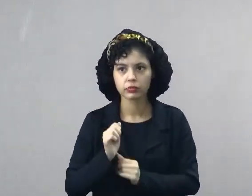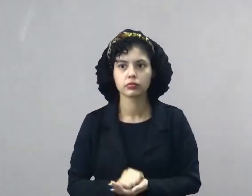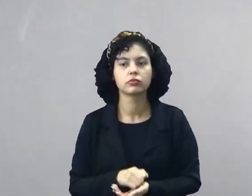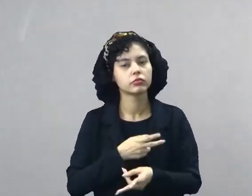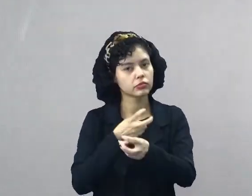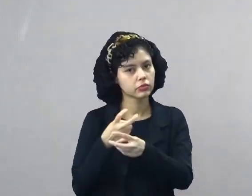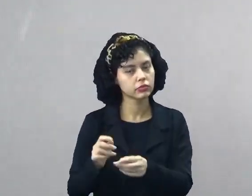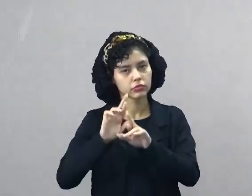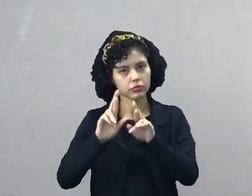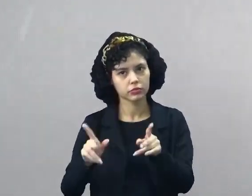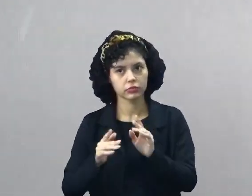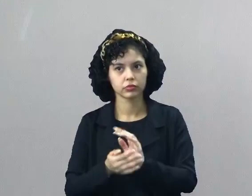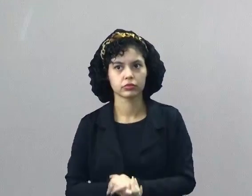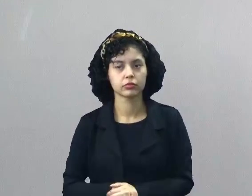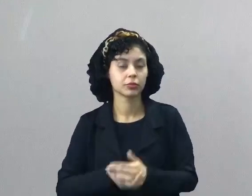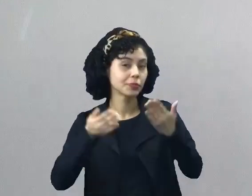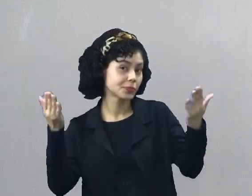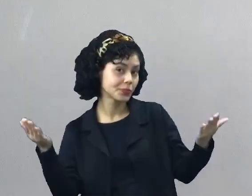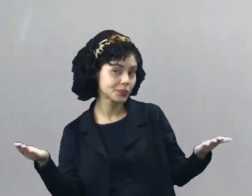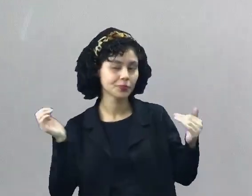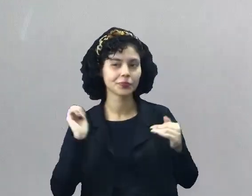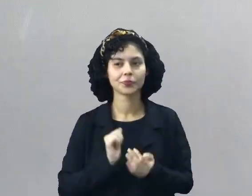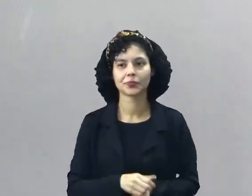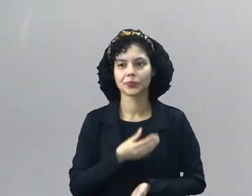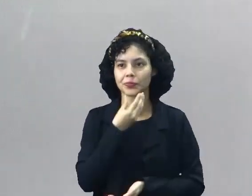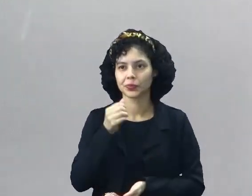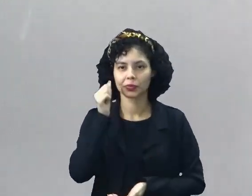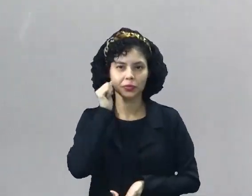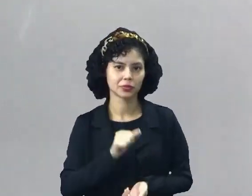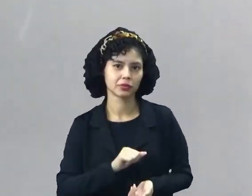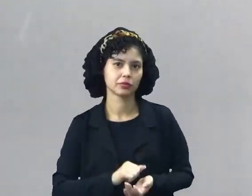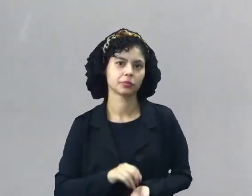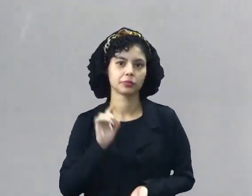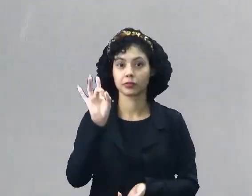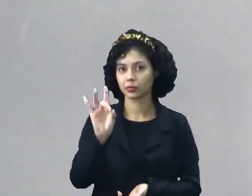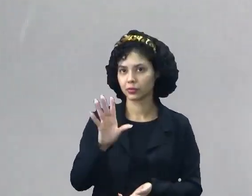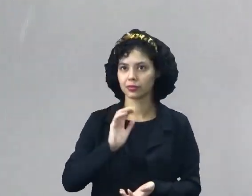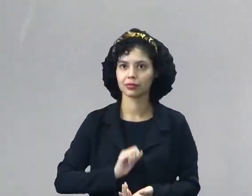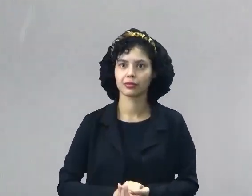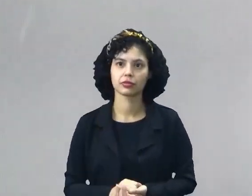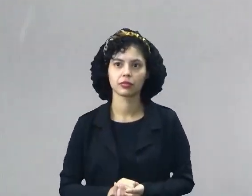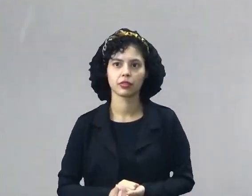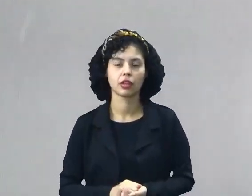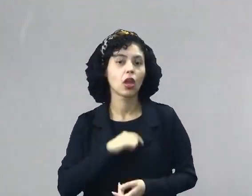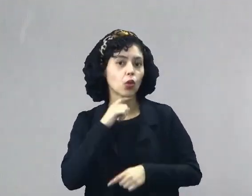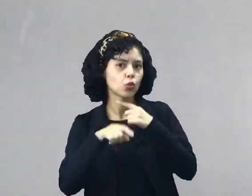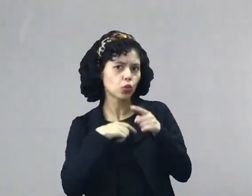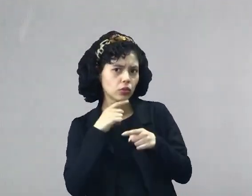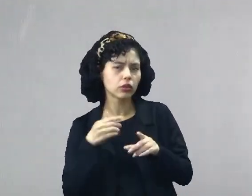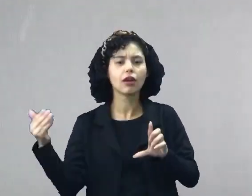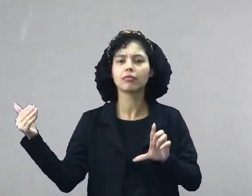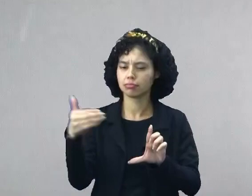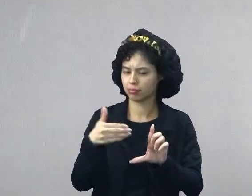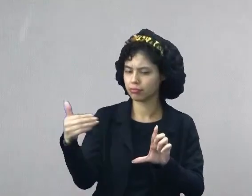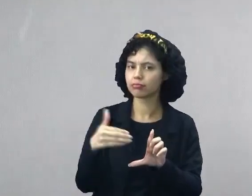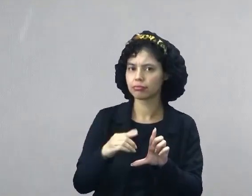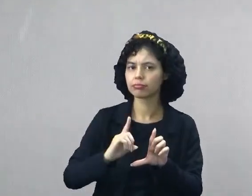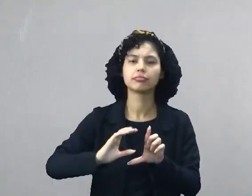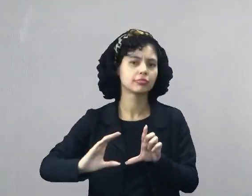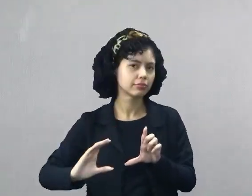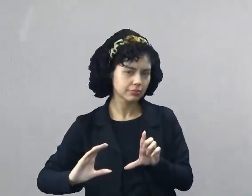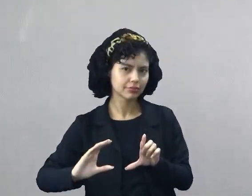observa essas diferenças. Então, meninas e meninos, por hoje é só. Para ter acesso a esse e